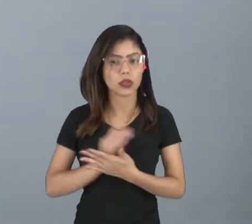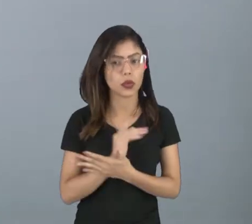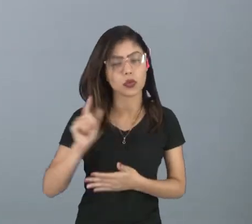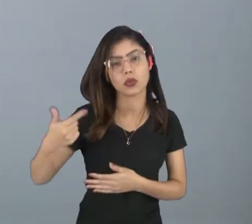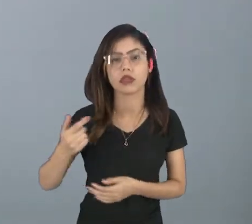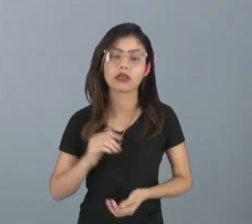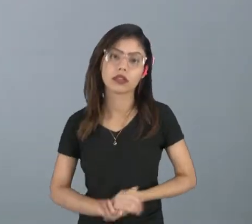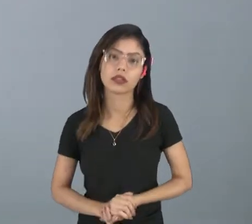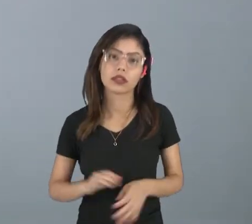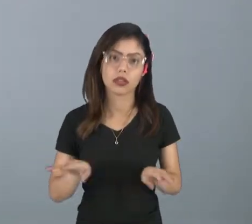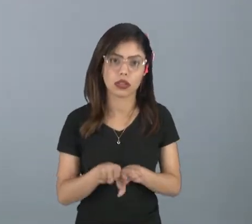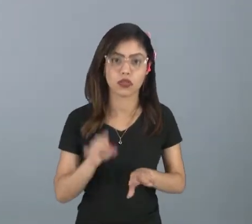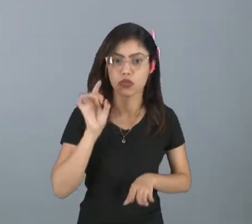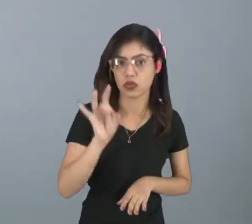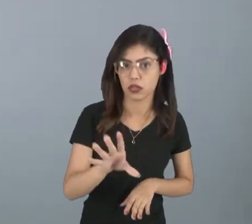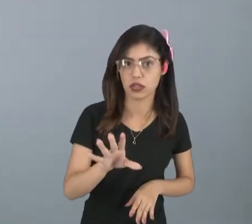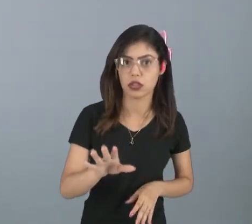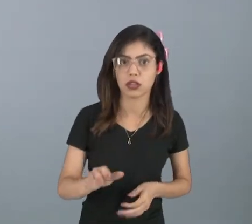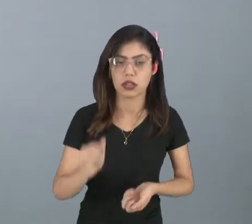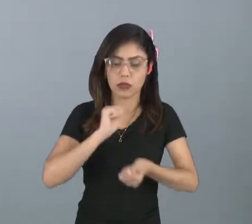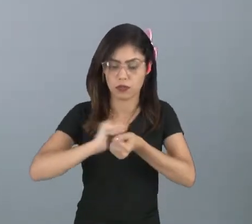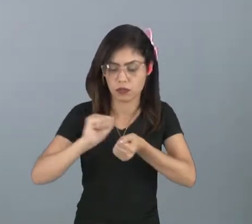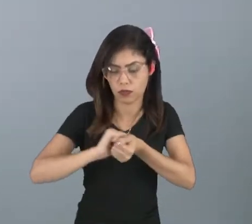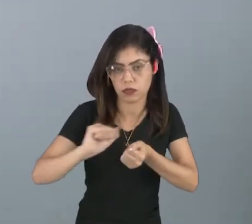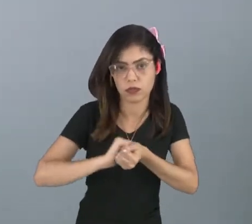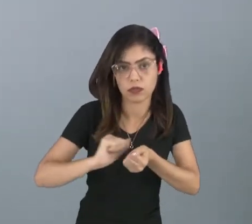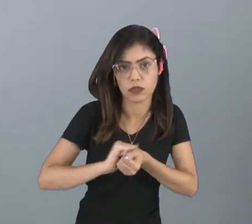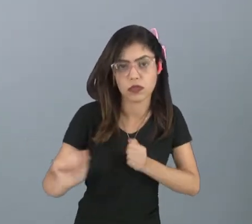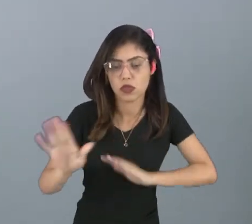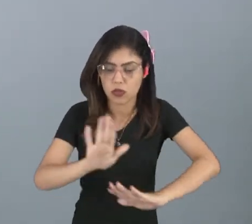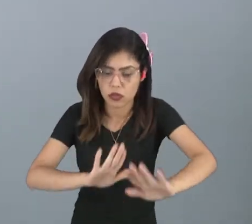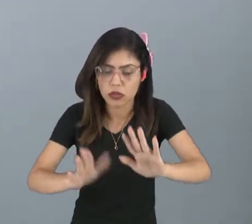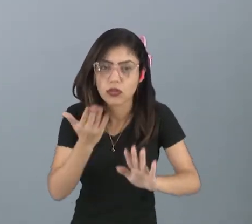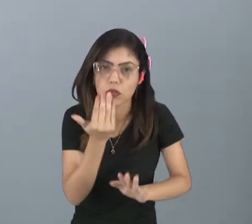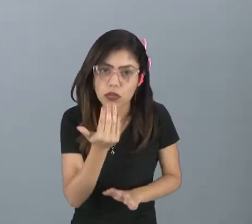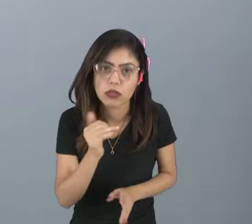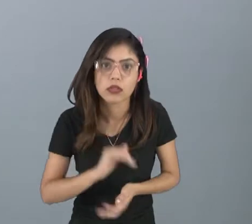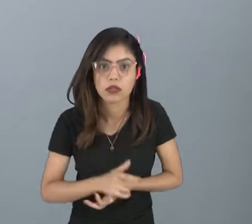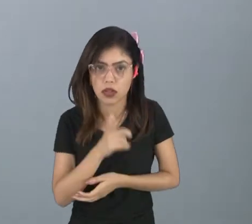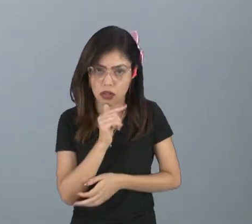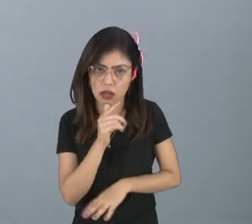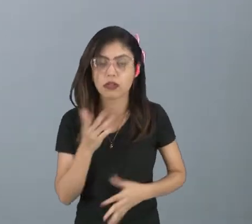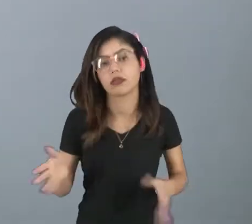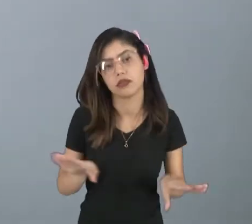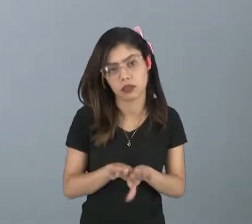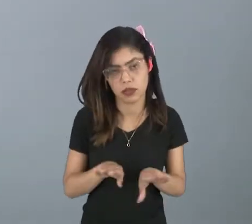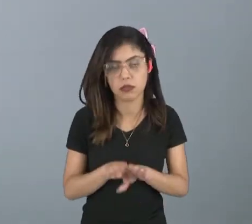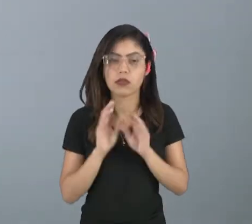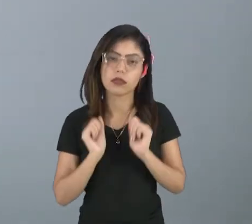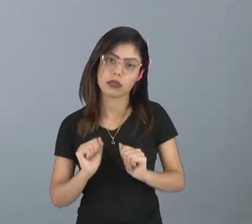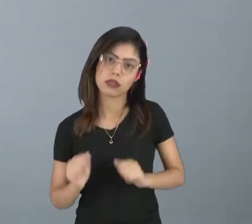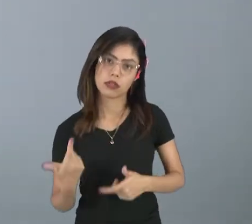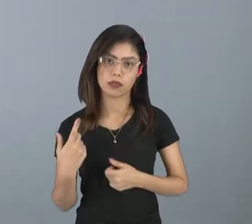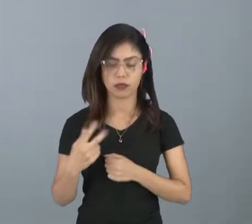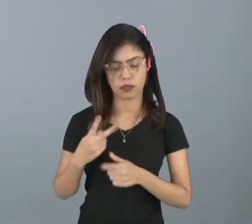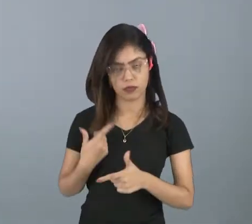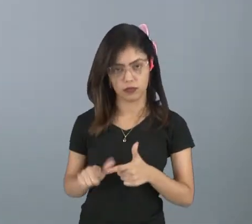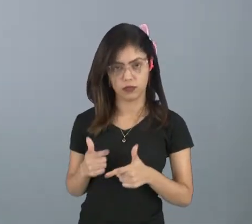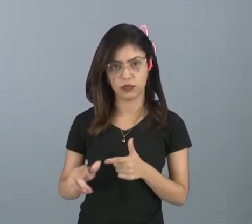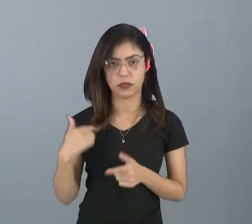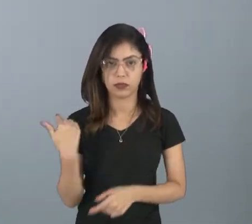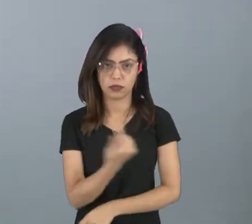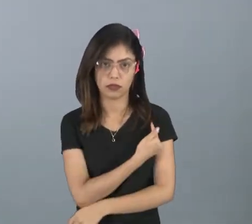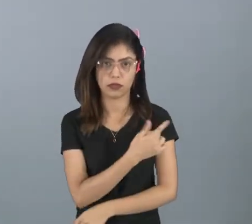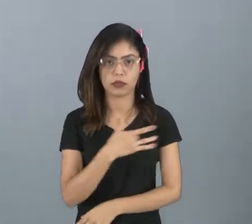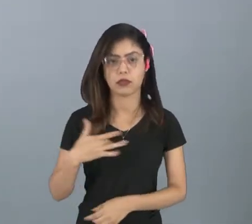momentos também, o simples fato de lavar alimentos ou preparar alimentos com essa água também pode causar prejuízos para a nossa